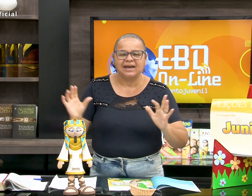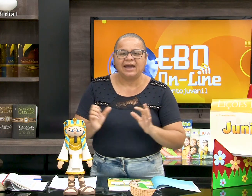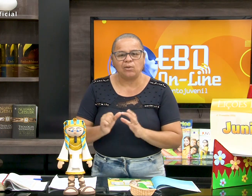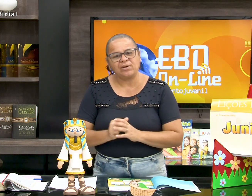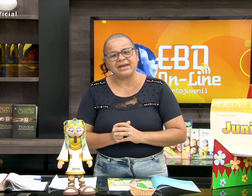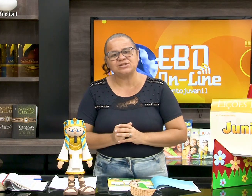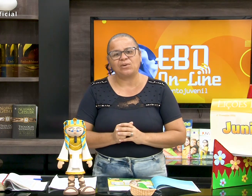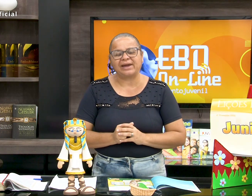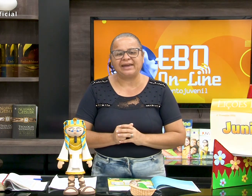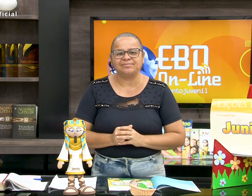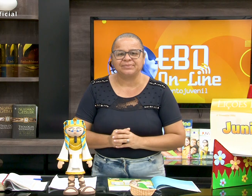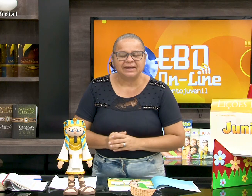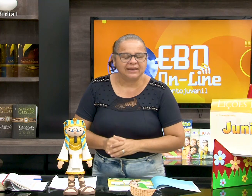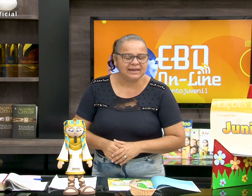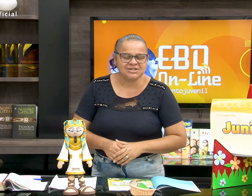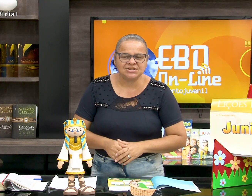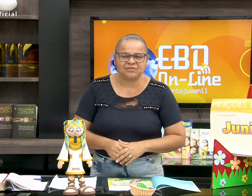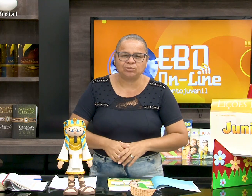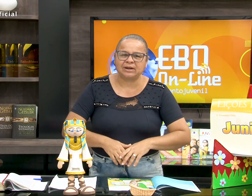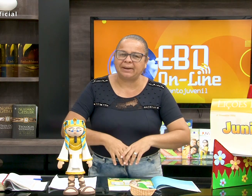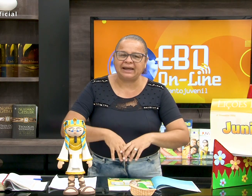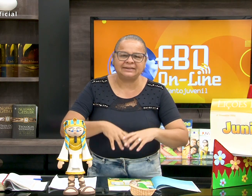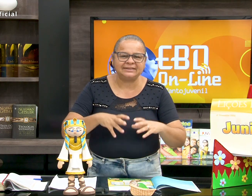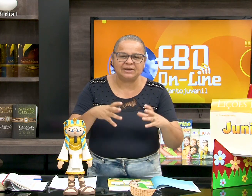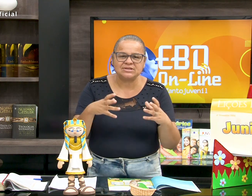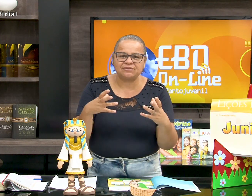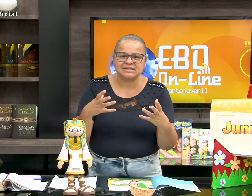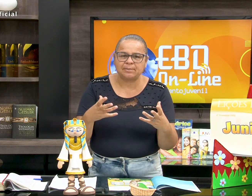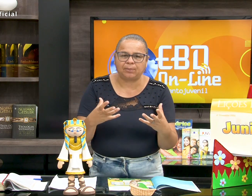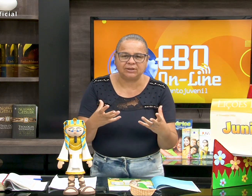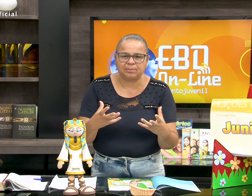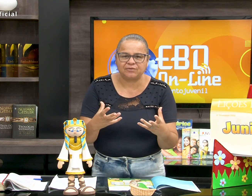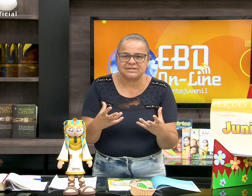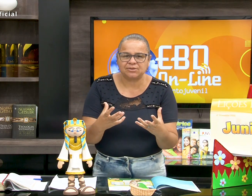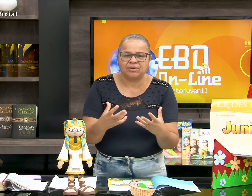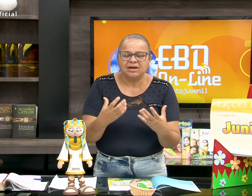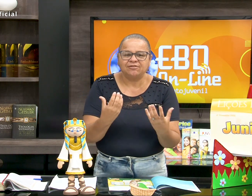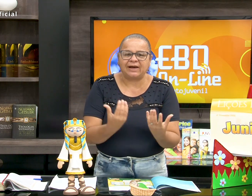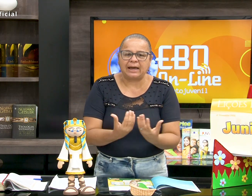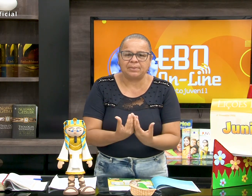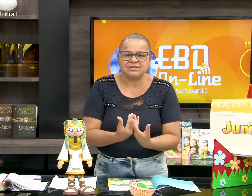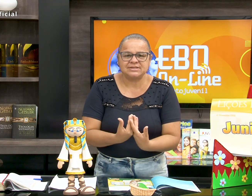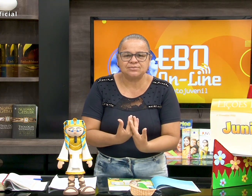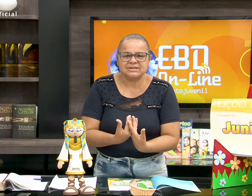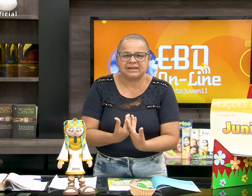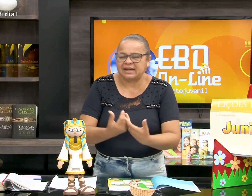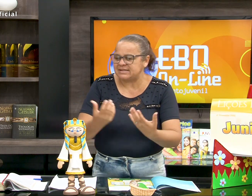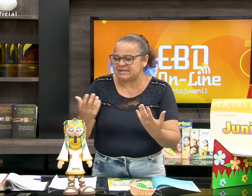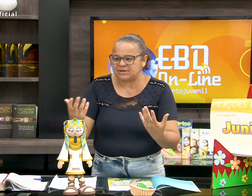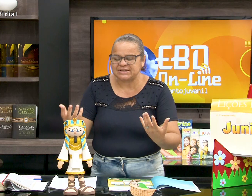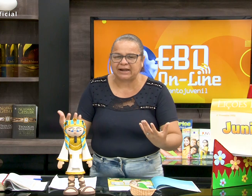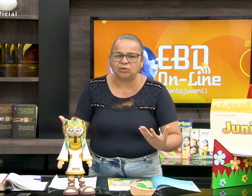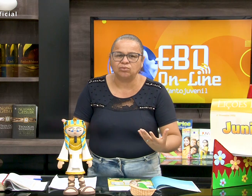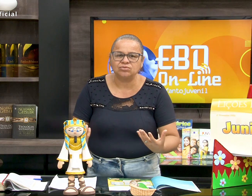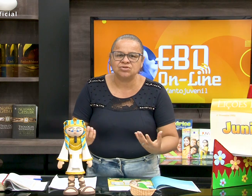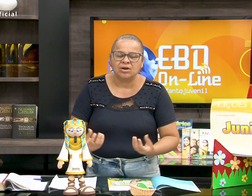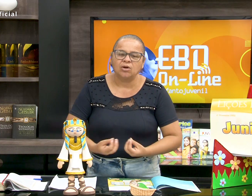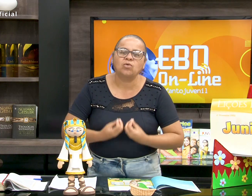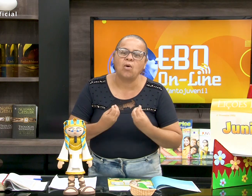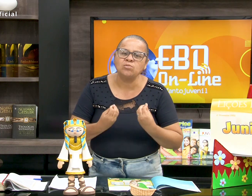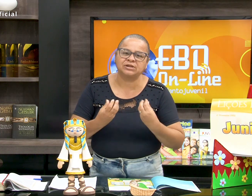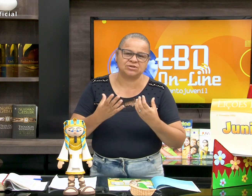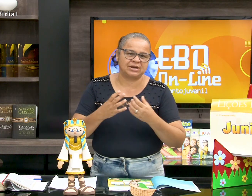disse: eu conheço alguém. E a gente vê o trabalhar de Deus. E você pode, professor, falar para suas crianças, seus